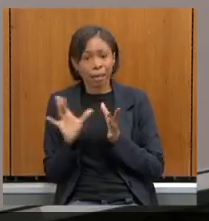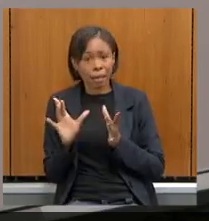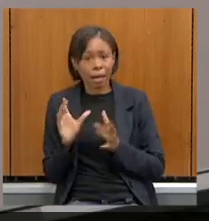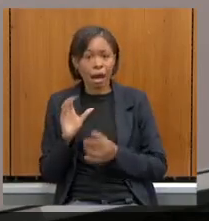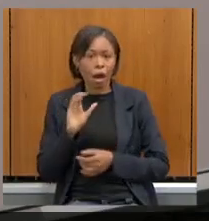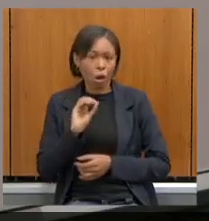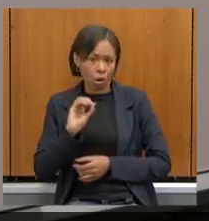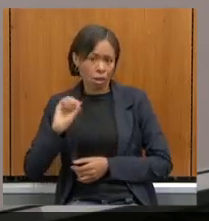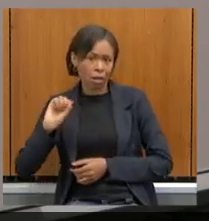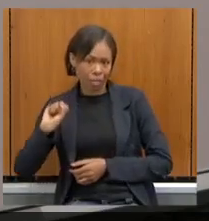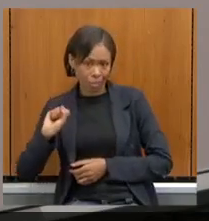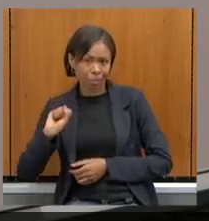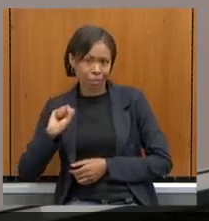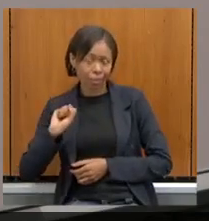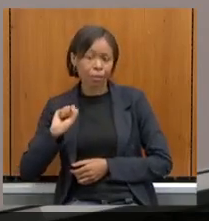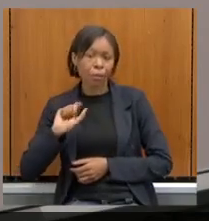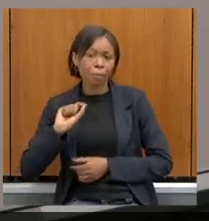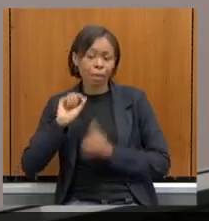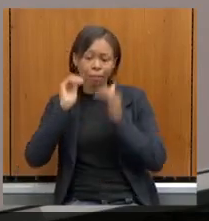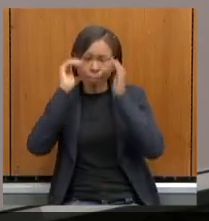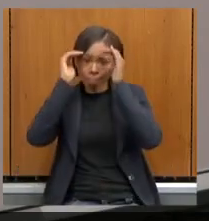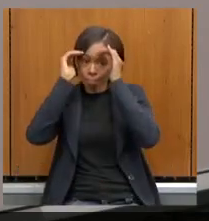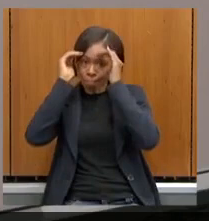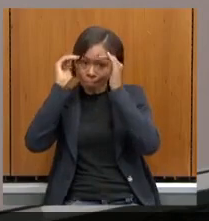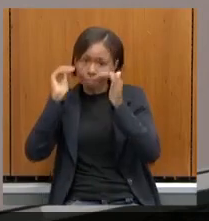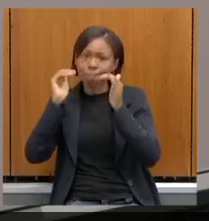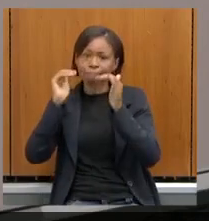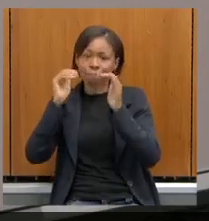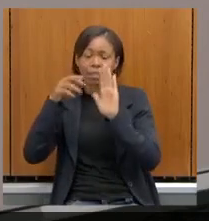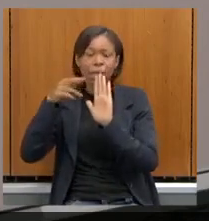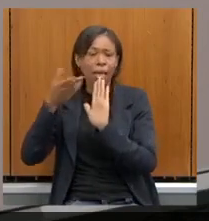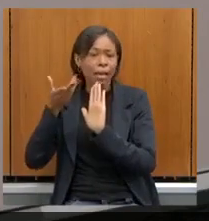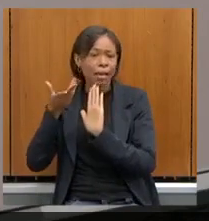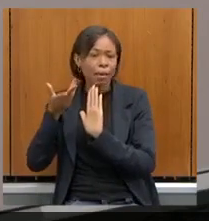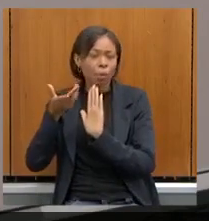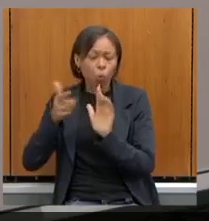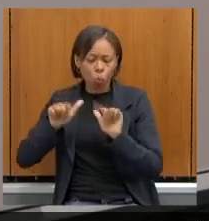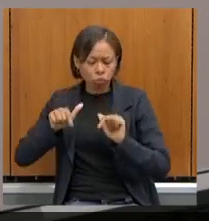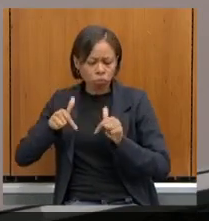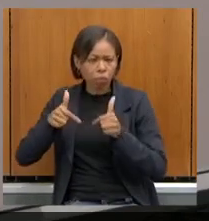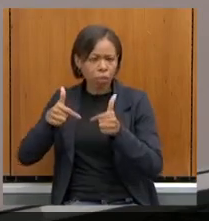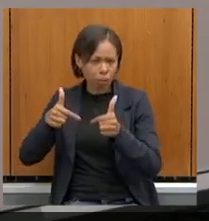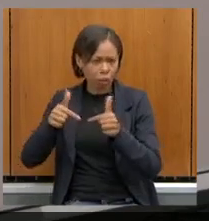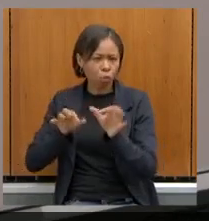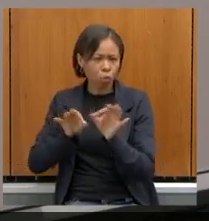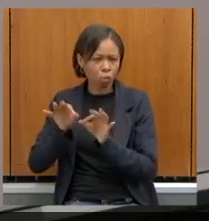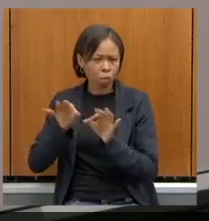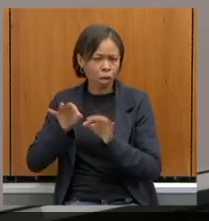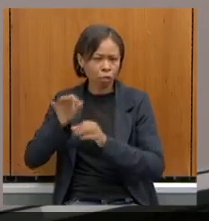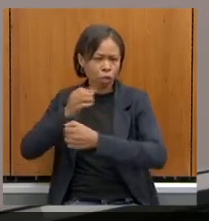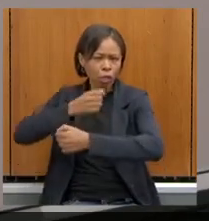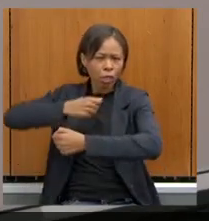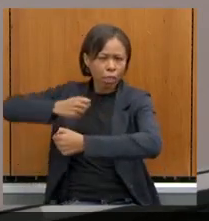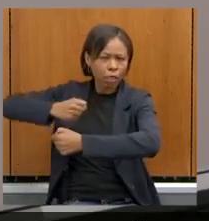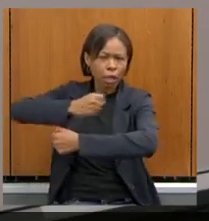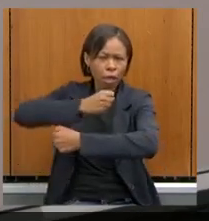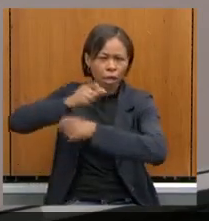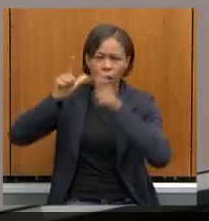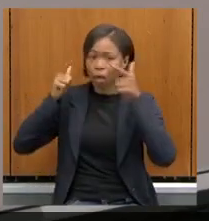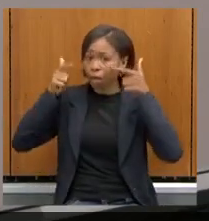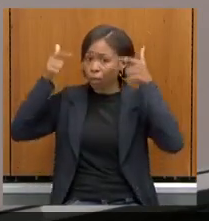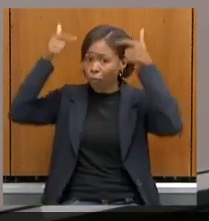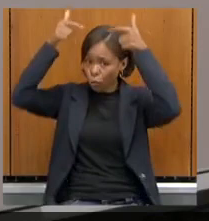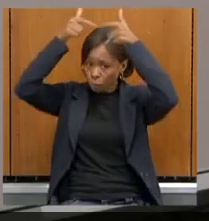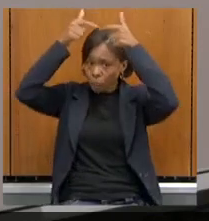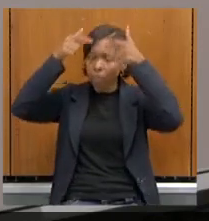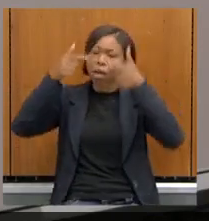tarefa do plano de gastronomia, que foi o plano da cozinha mineira que se transformou, o